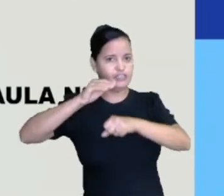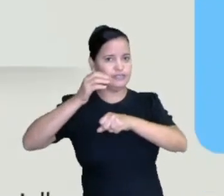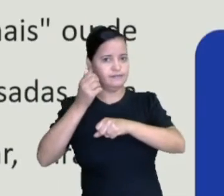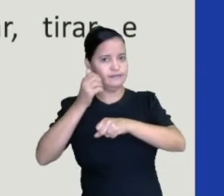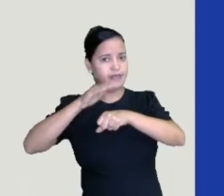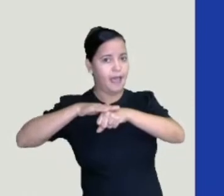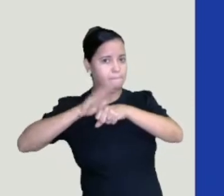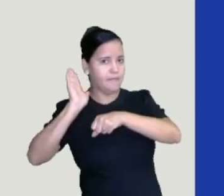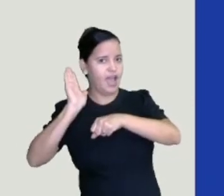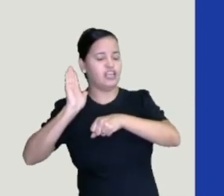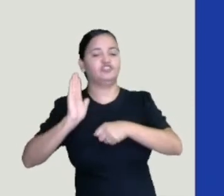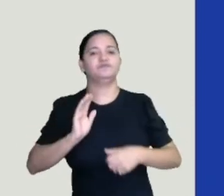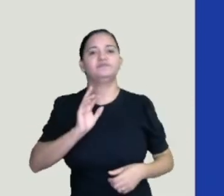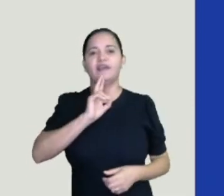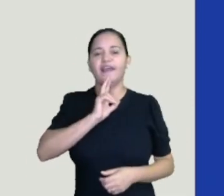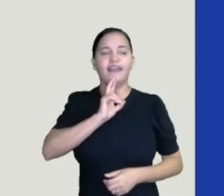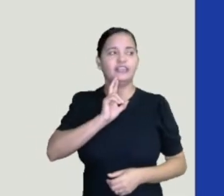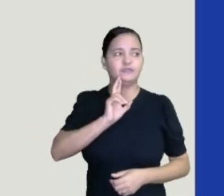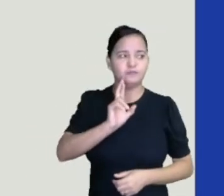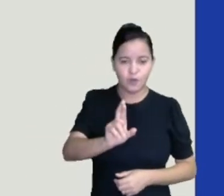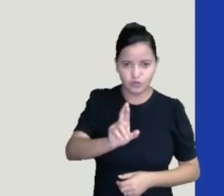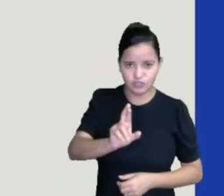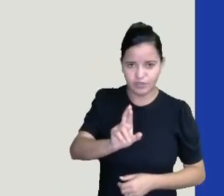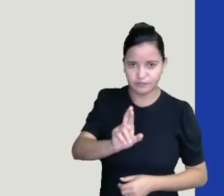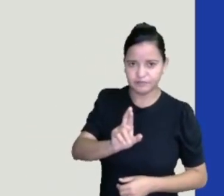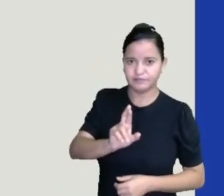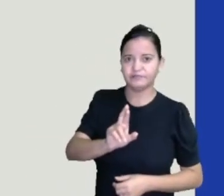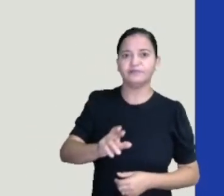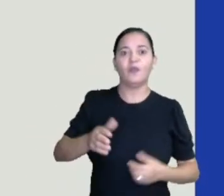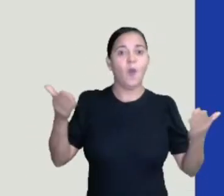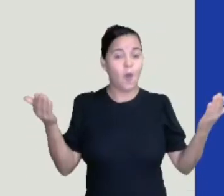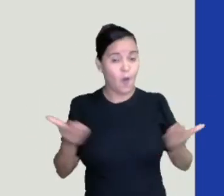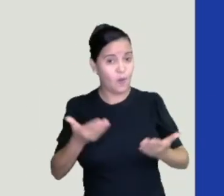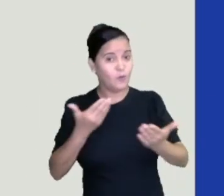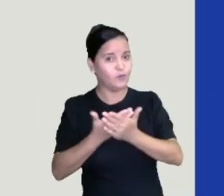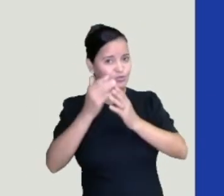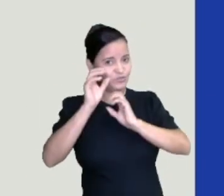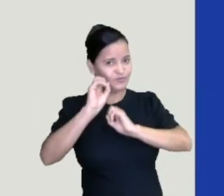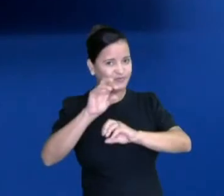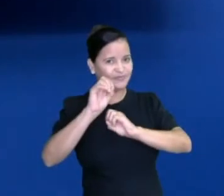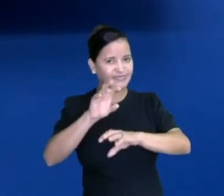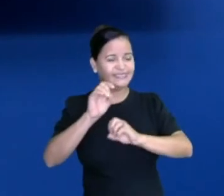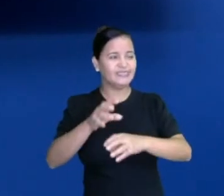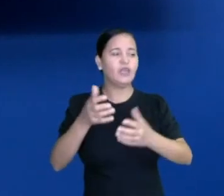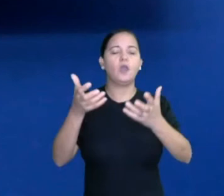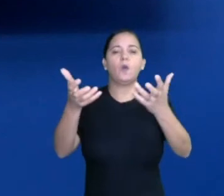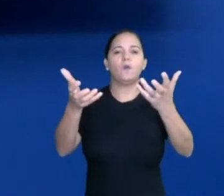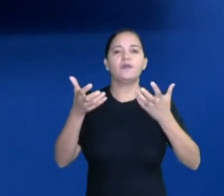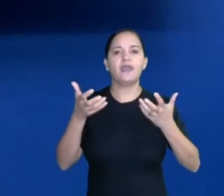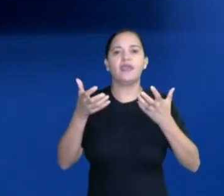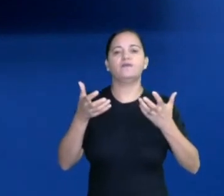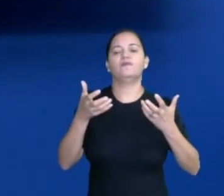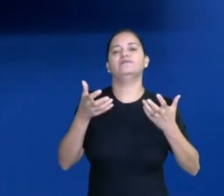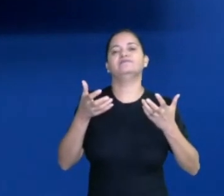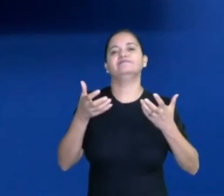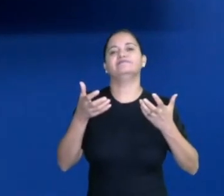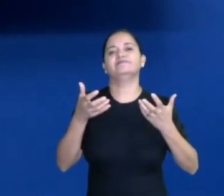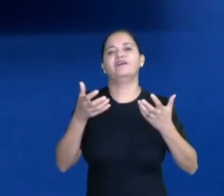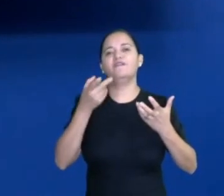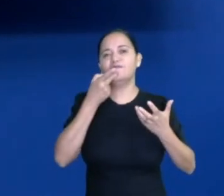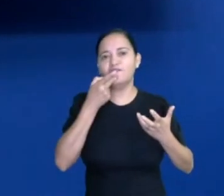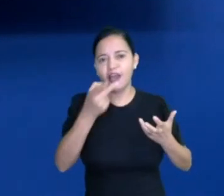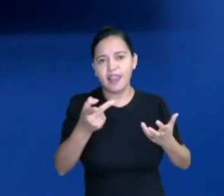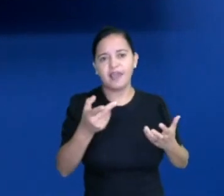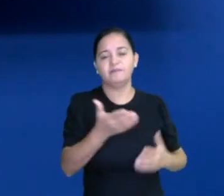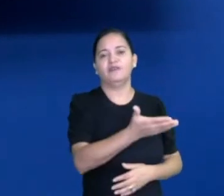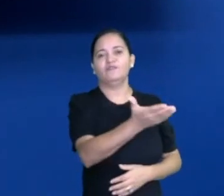mais. Então, essa é a nossa resposta, essa é a nossa aula de hoje. E o que eu quero aqui agora é